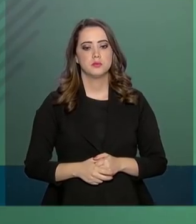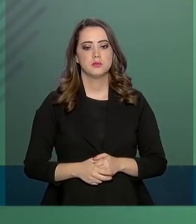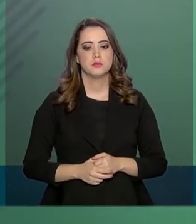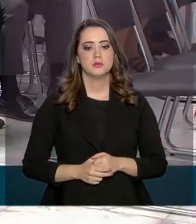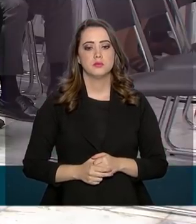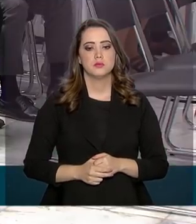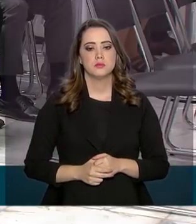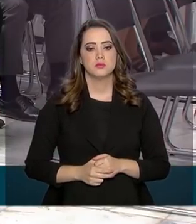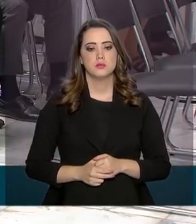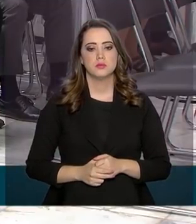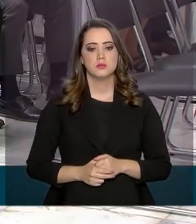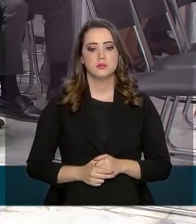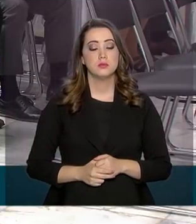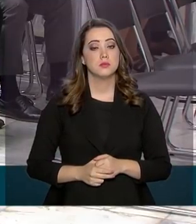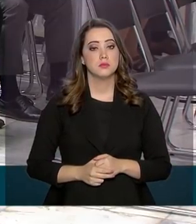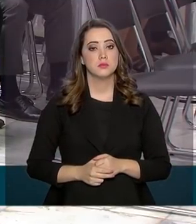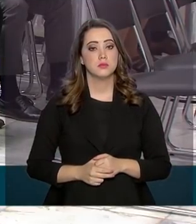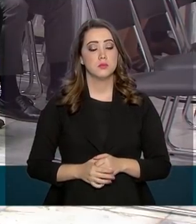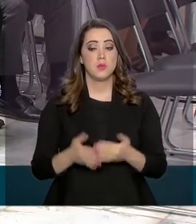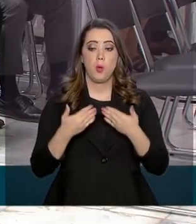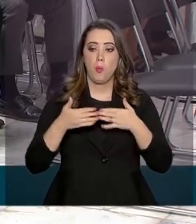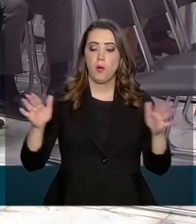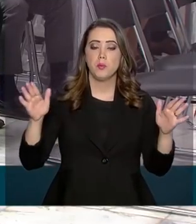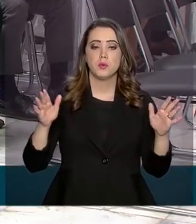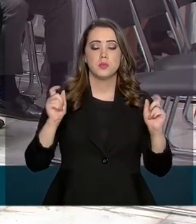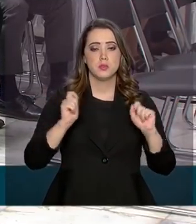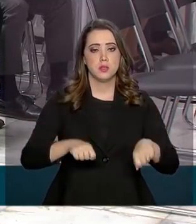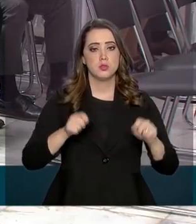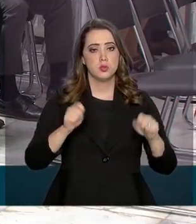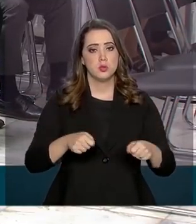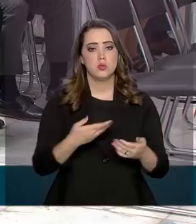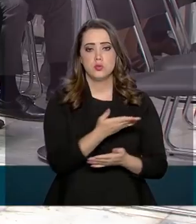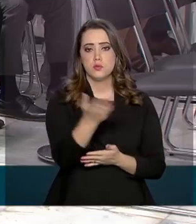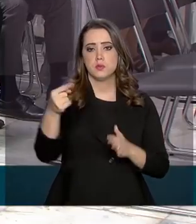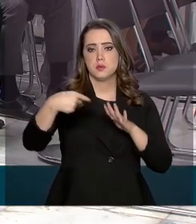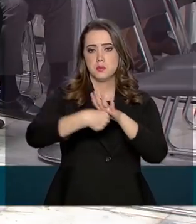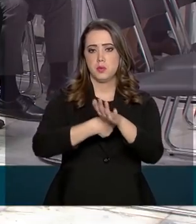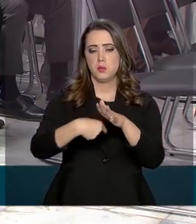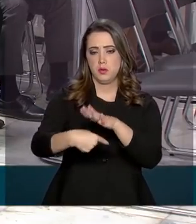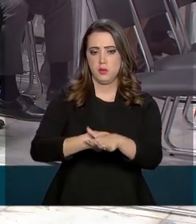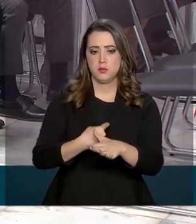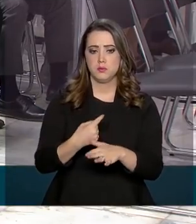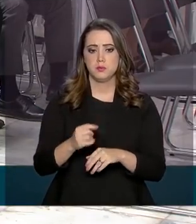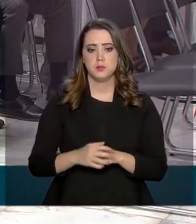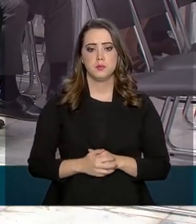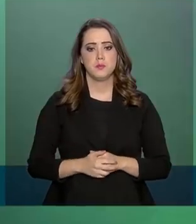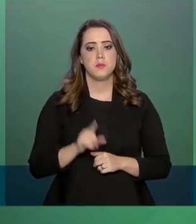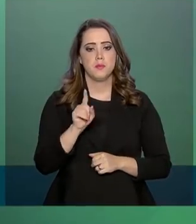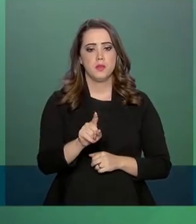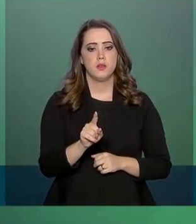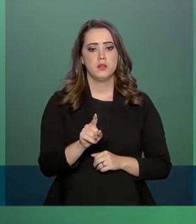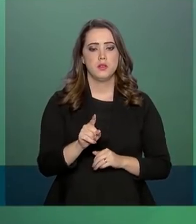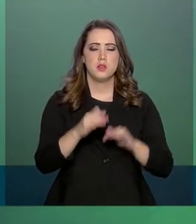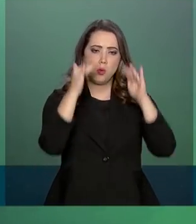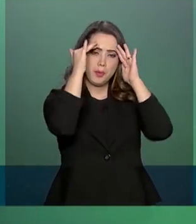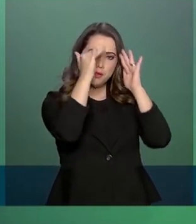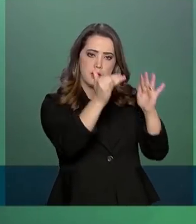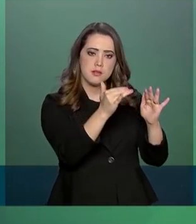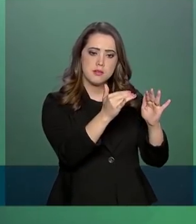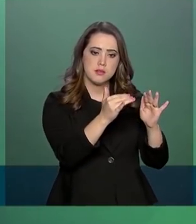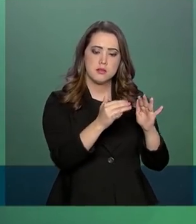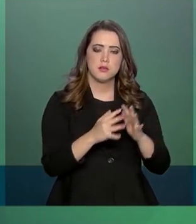eu abri a possibilidade de perguntas ele se submete